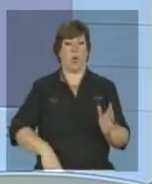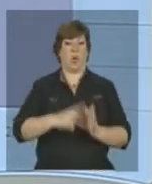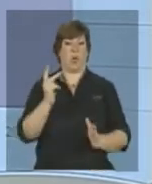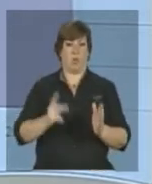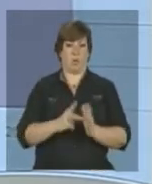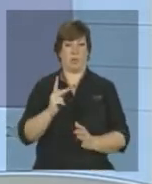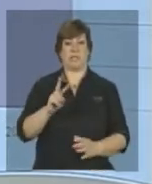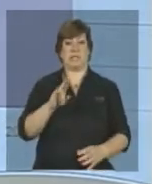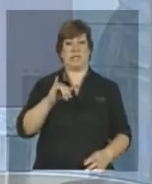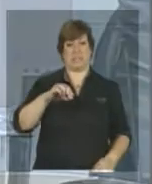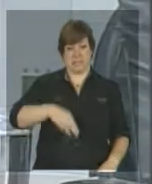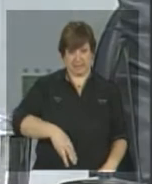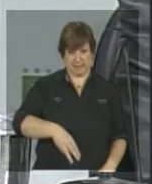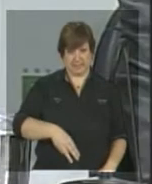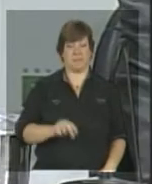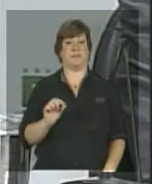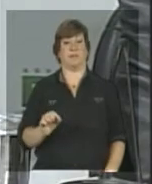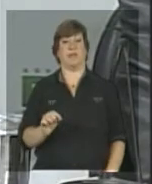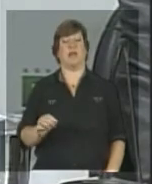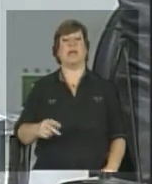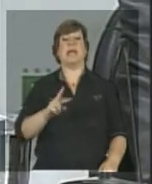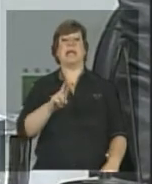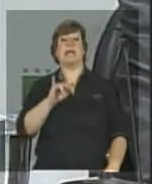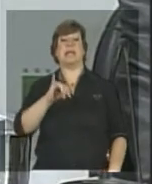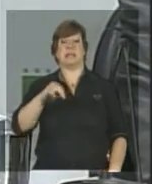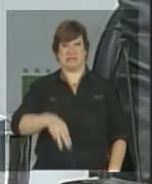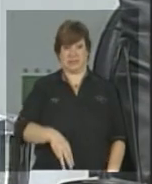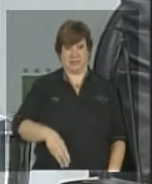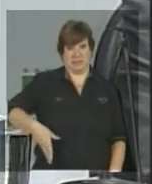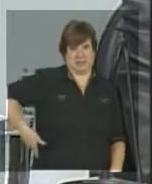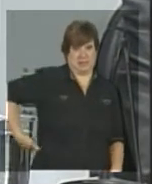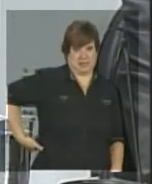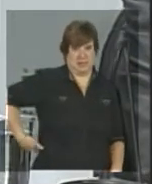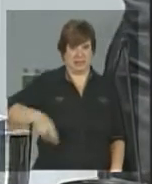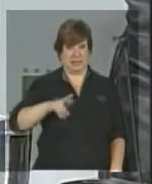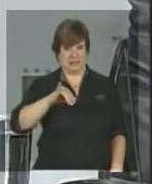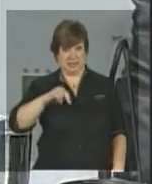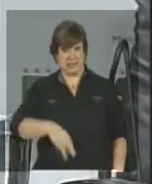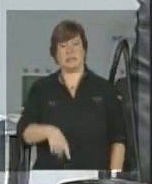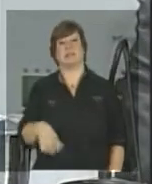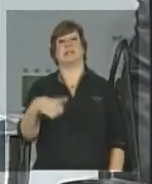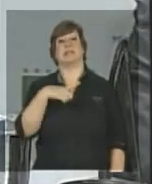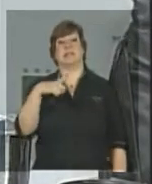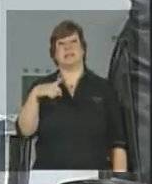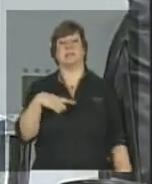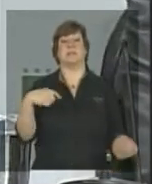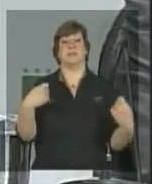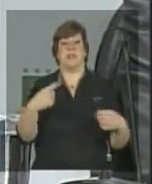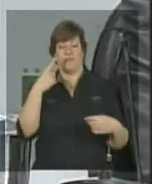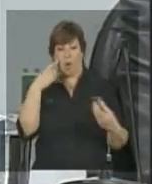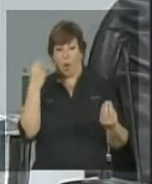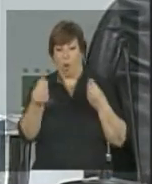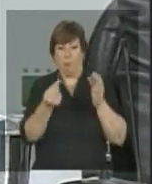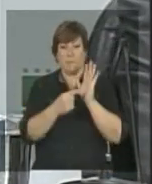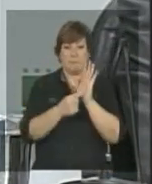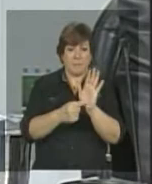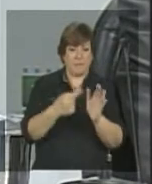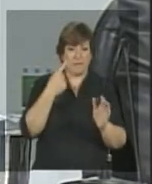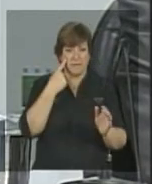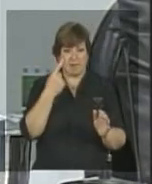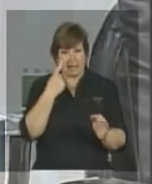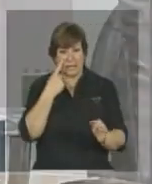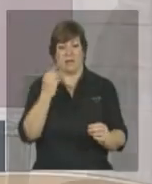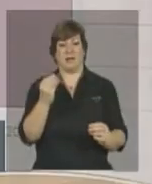transplantes renais. É, o transplante renal ele serve como uma bússola para o conjunto dos outros transplantes, na medida em